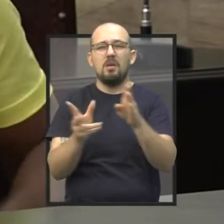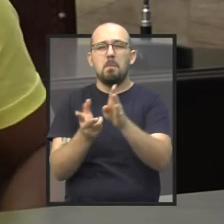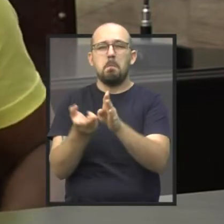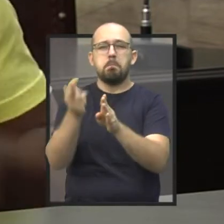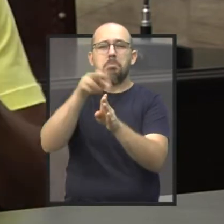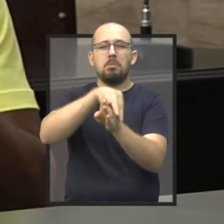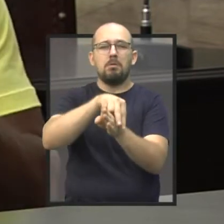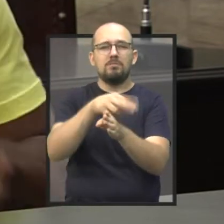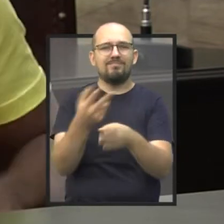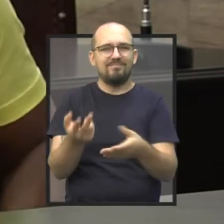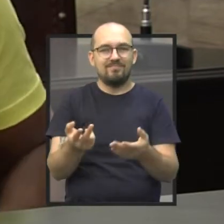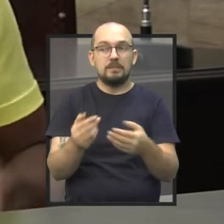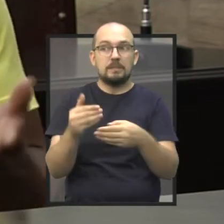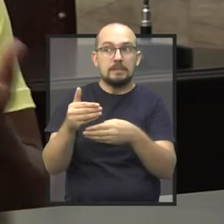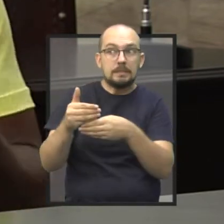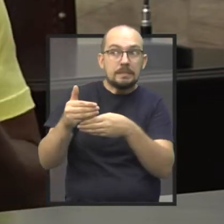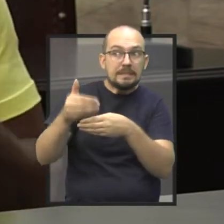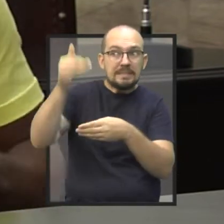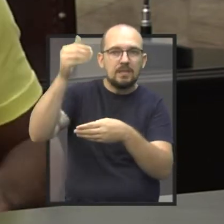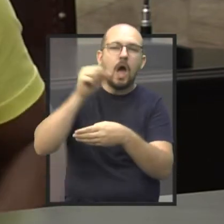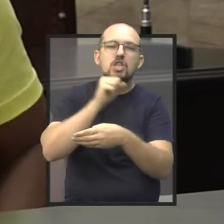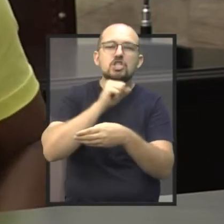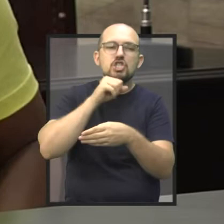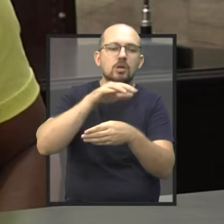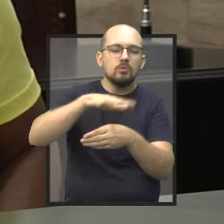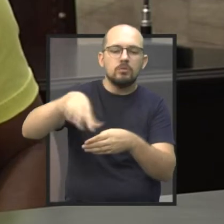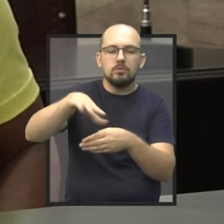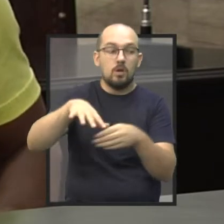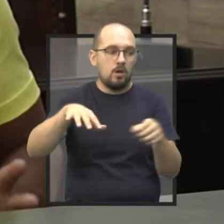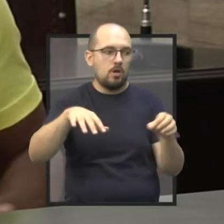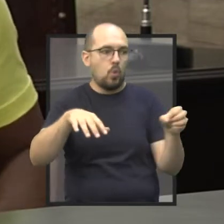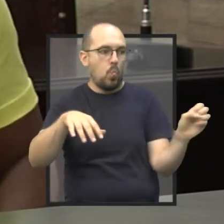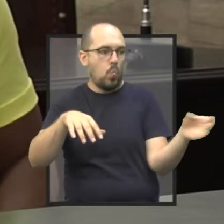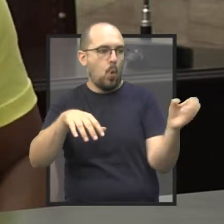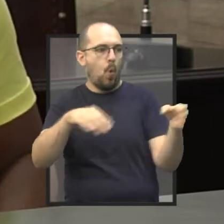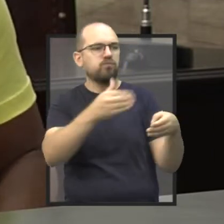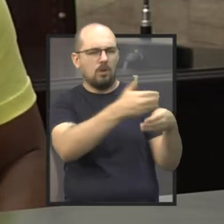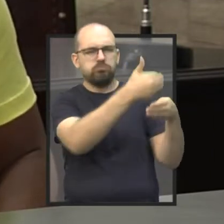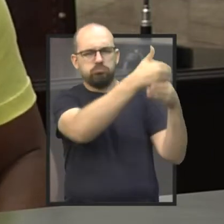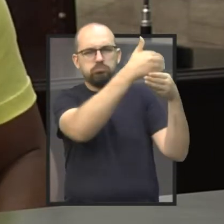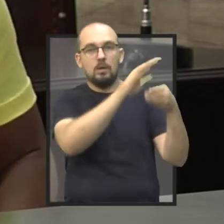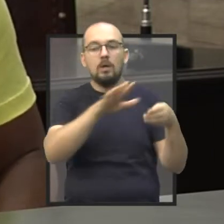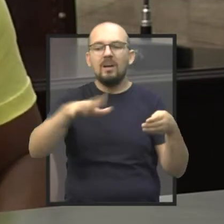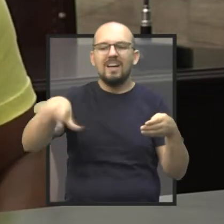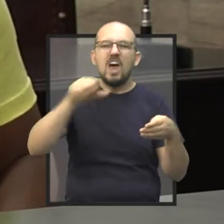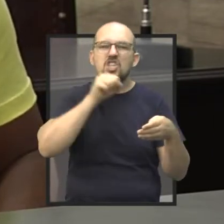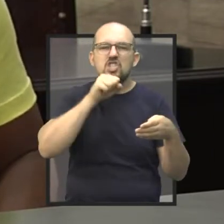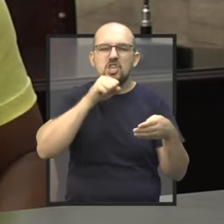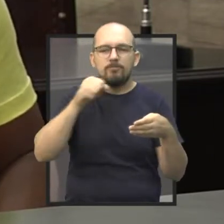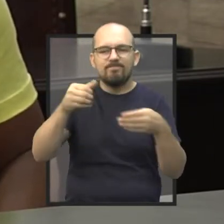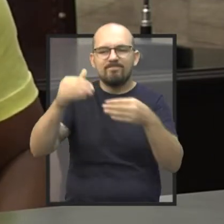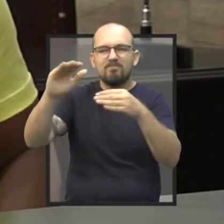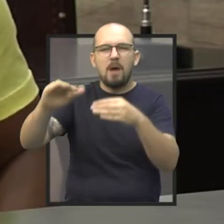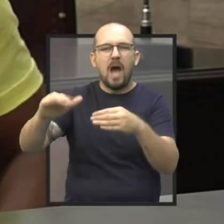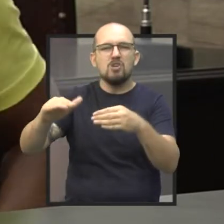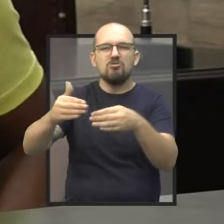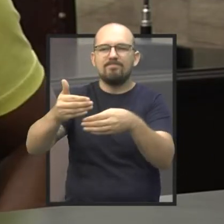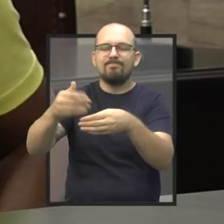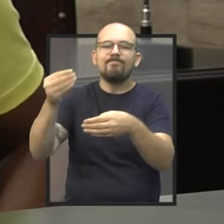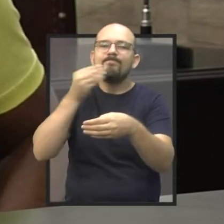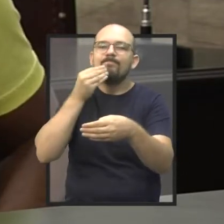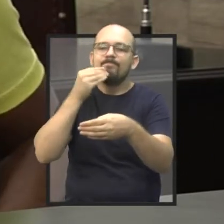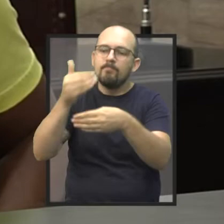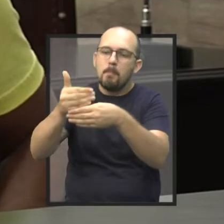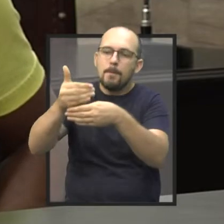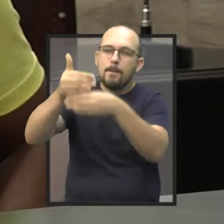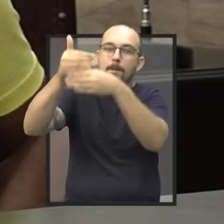nova do cemitério novo, ele é um pouco mais alto, mas a parte antiga, ele é um pouco novo. Mas eu acredito que também fazendo alguma iluminação, vai estar